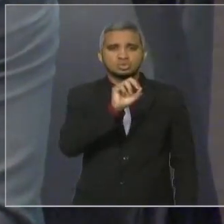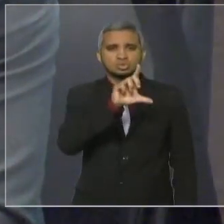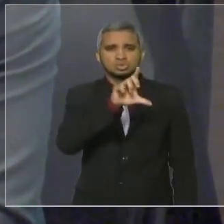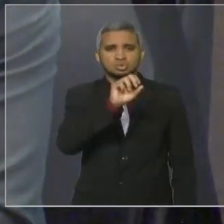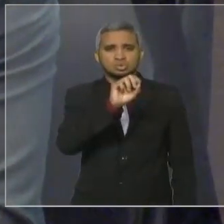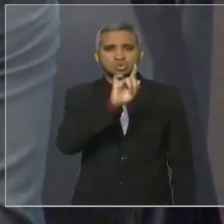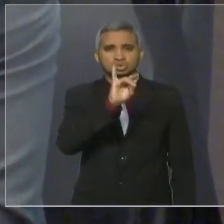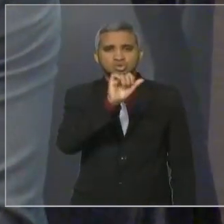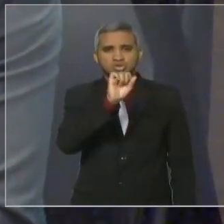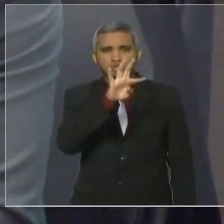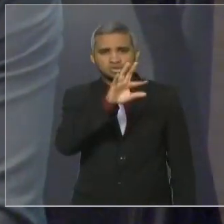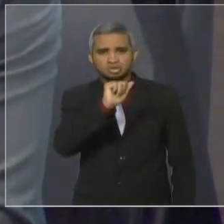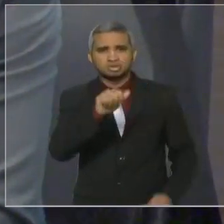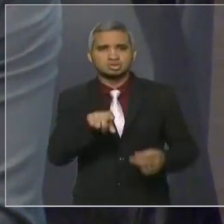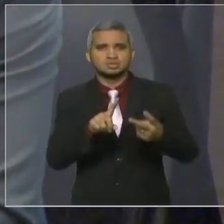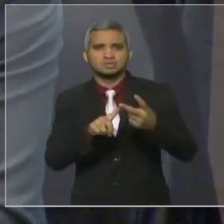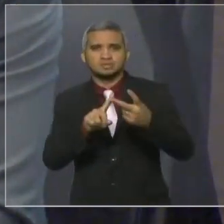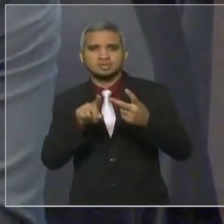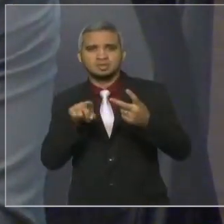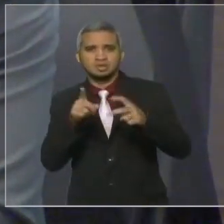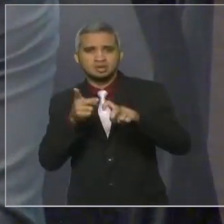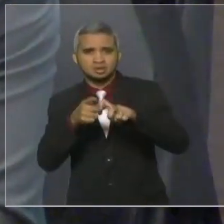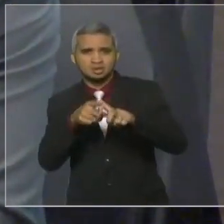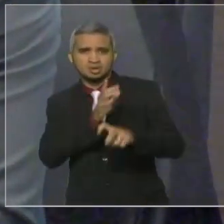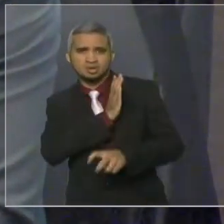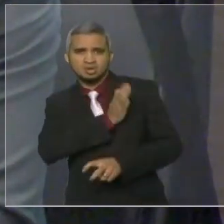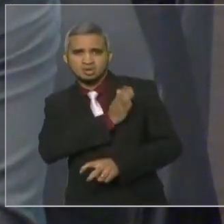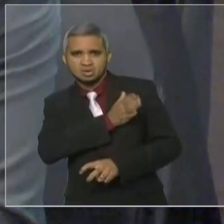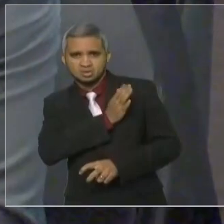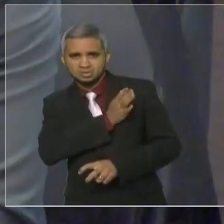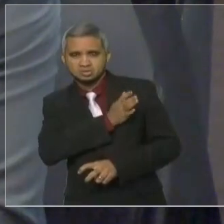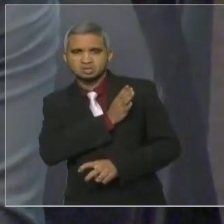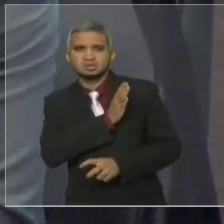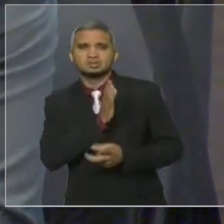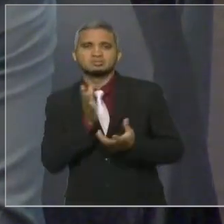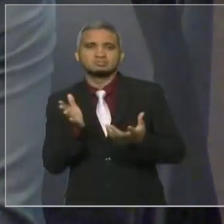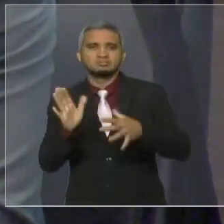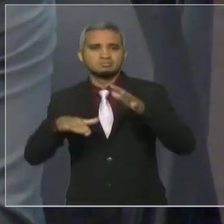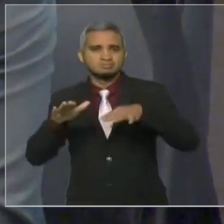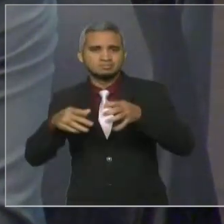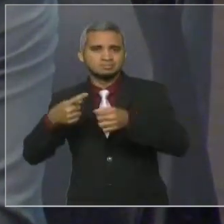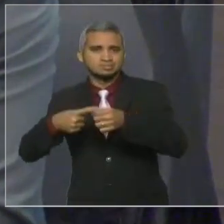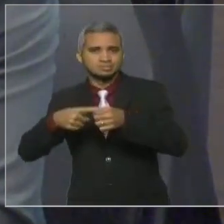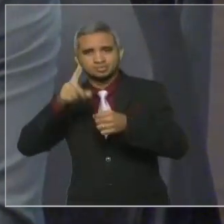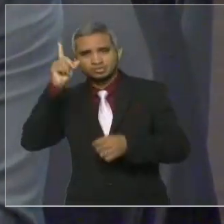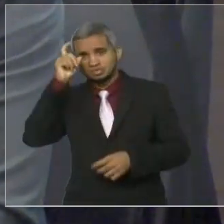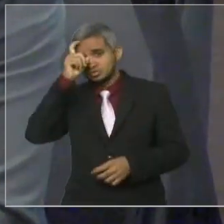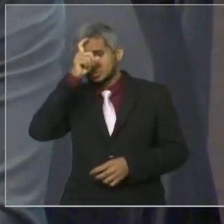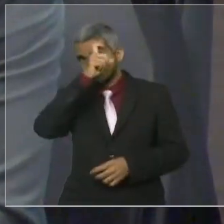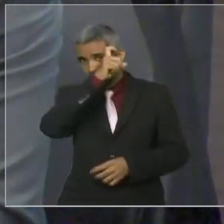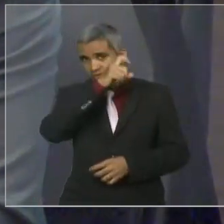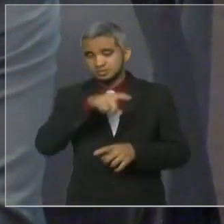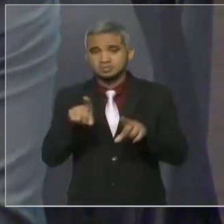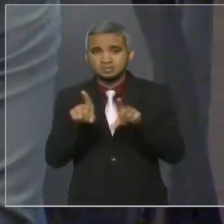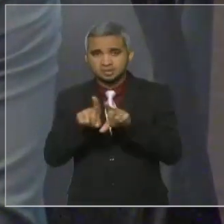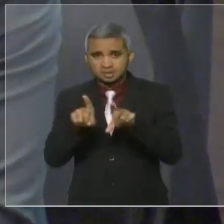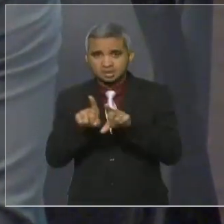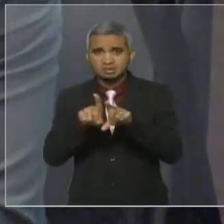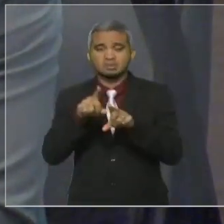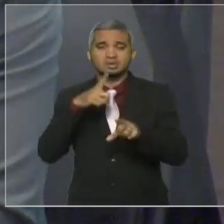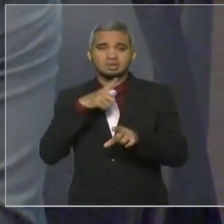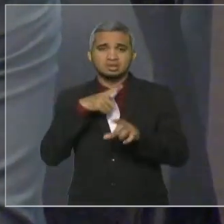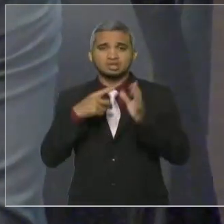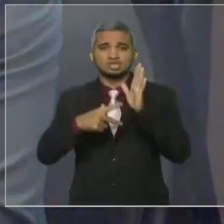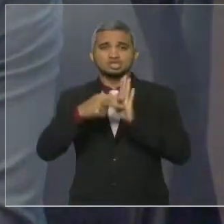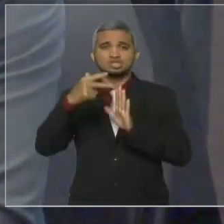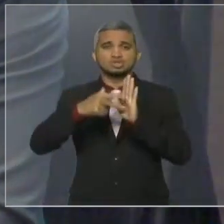fazendo semanalmente consultas, que normalmente o hospital tem dificuldade para isso no interior. Vai manter o tratamento eletivo de cirurgia geral, o